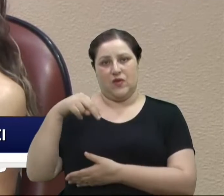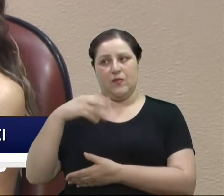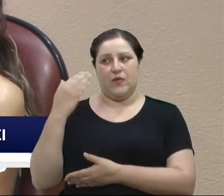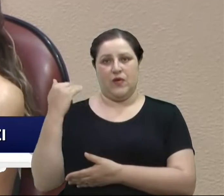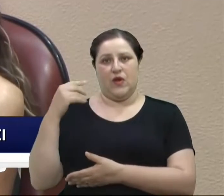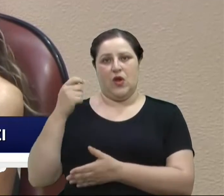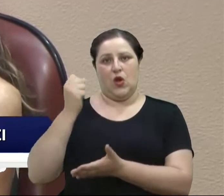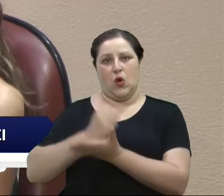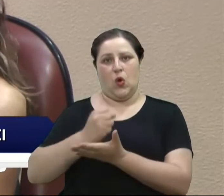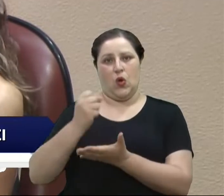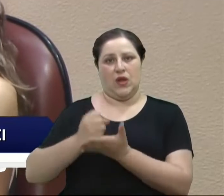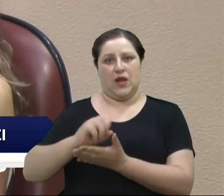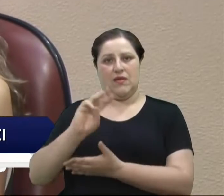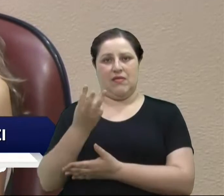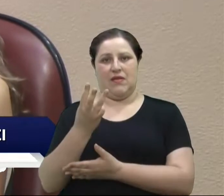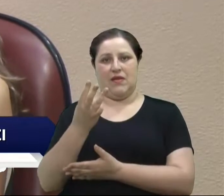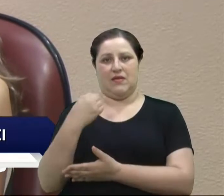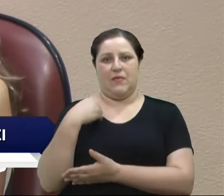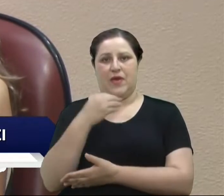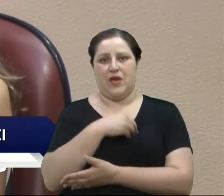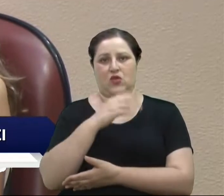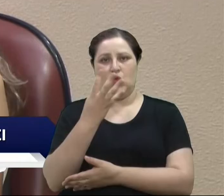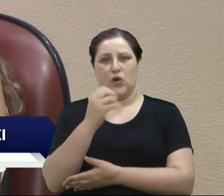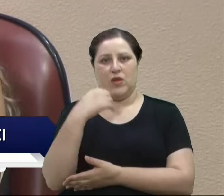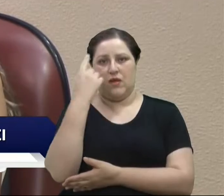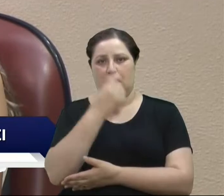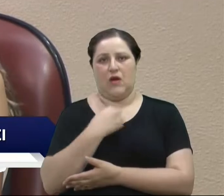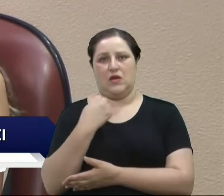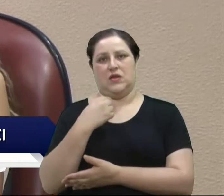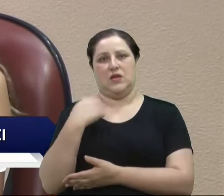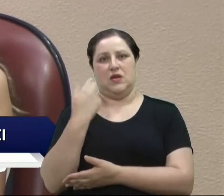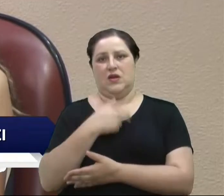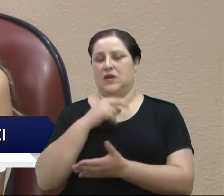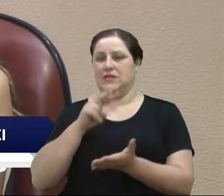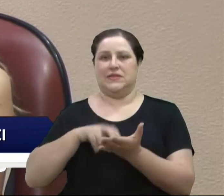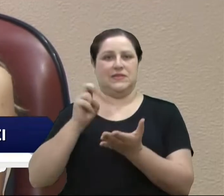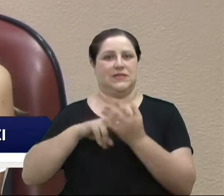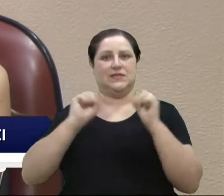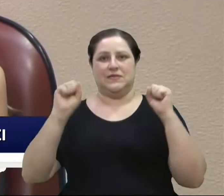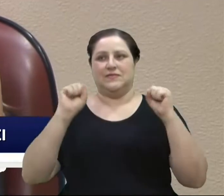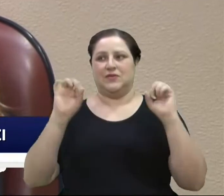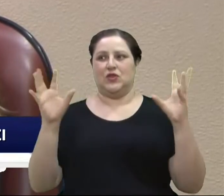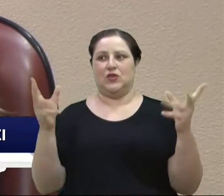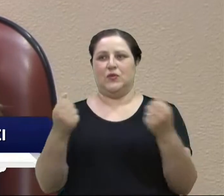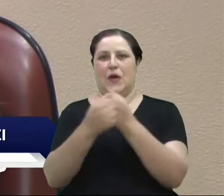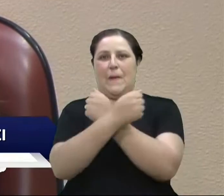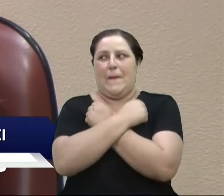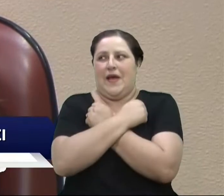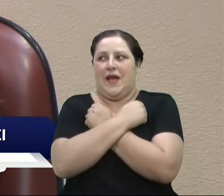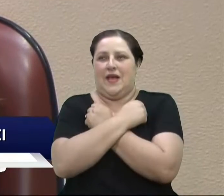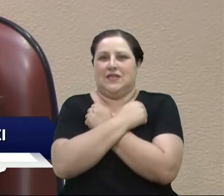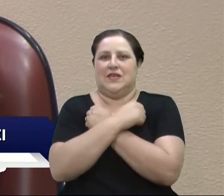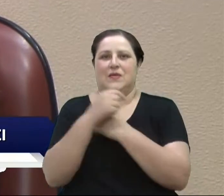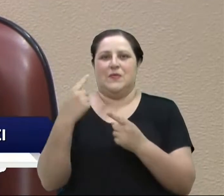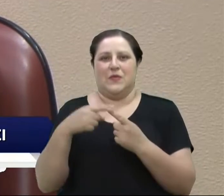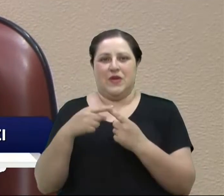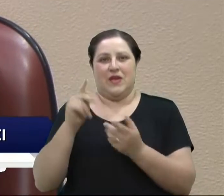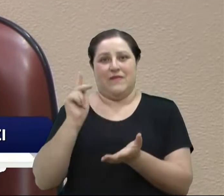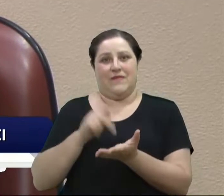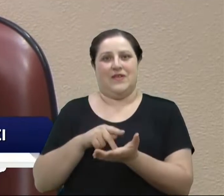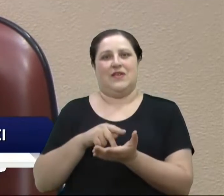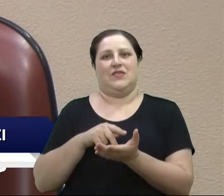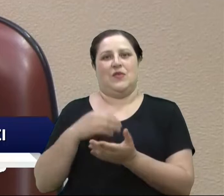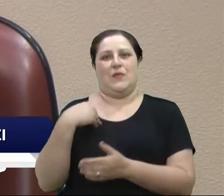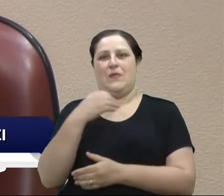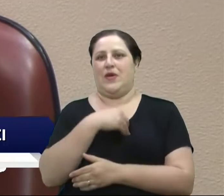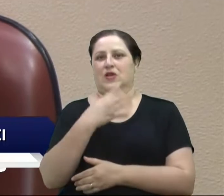conseguimos contratar 3 médicos de 40 horas. Né? E aí a gente comemora, se abraça, porque realmente médicos de 40